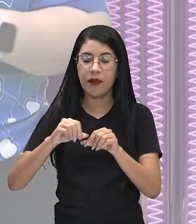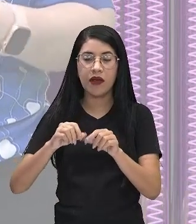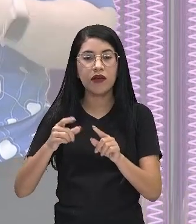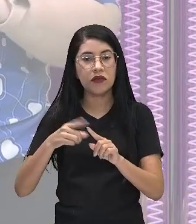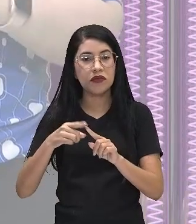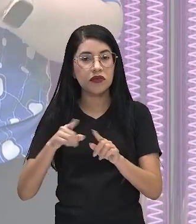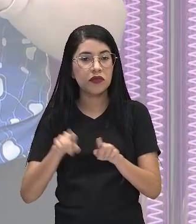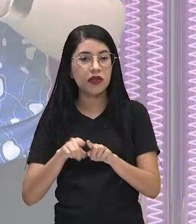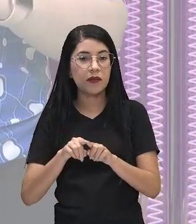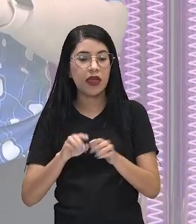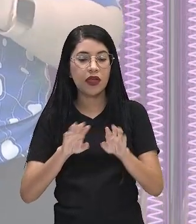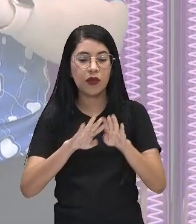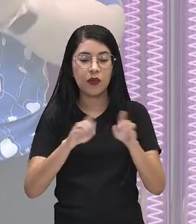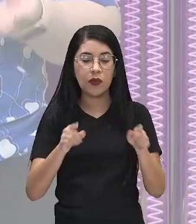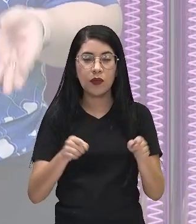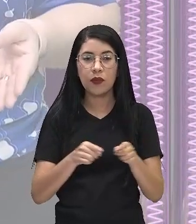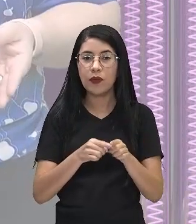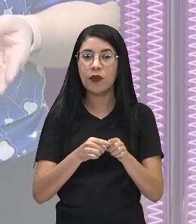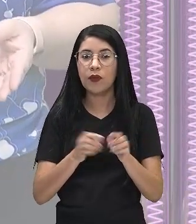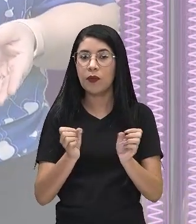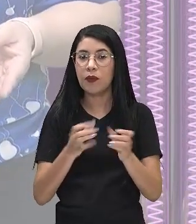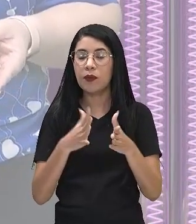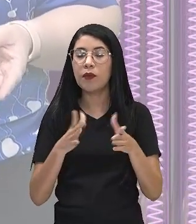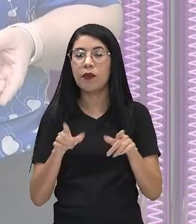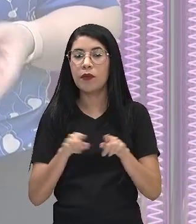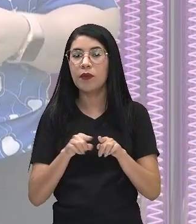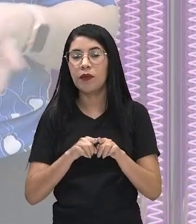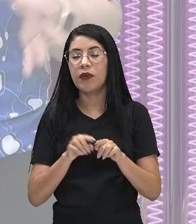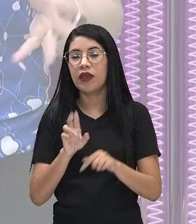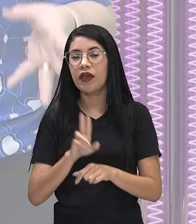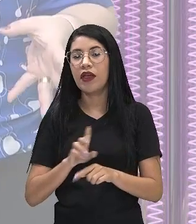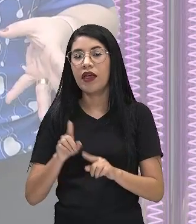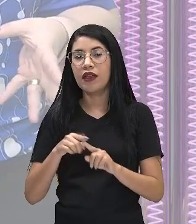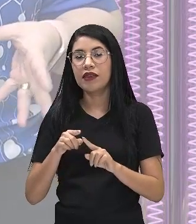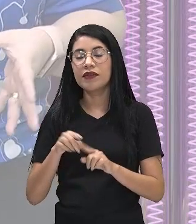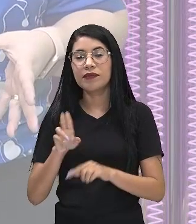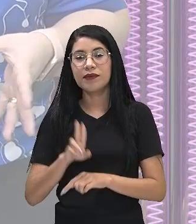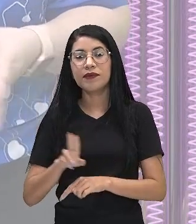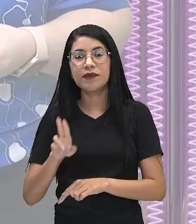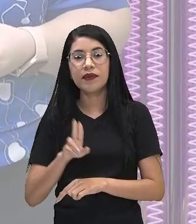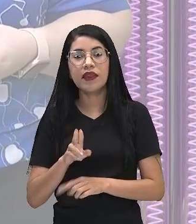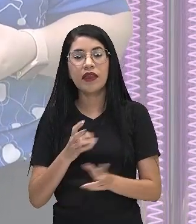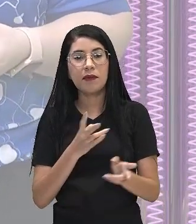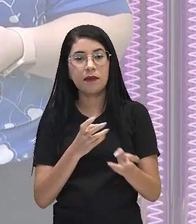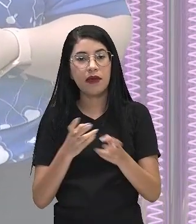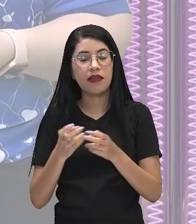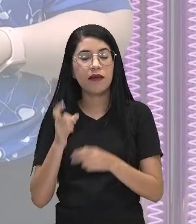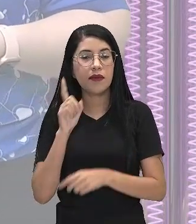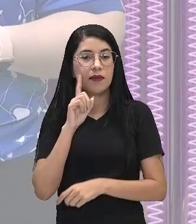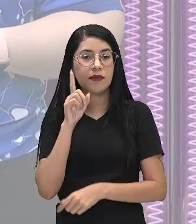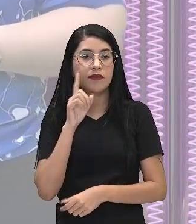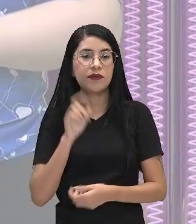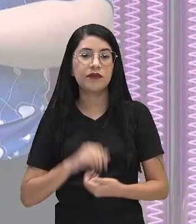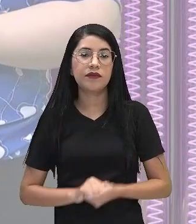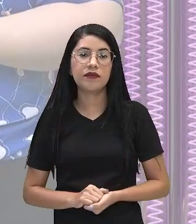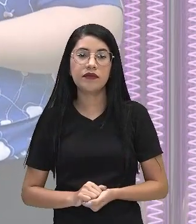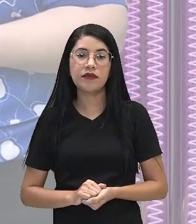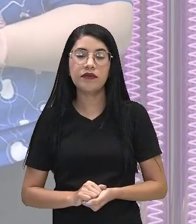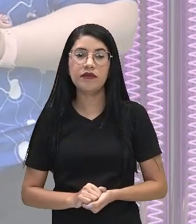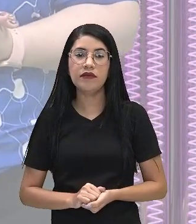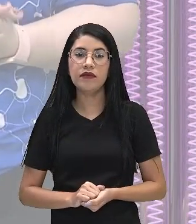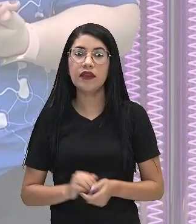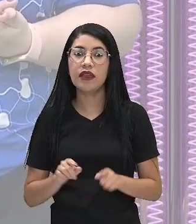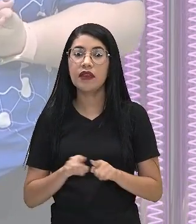tem um cubo, né? O cubo mágico, ele também é um tipo de prisma que a gente pode identificar no nosso dia a dia. A gente também vai